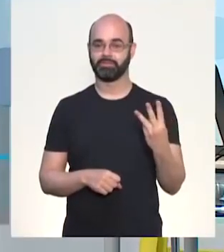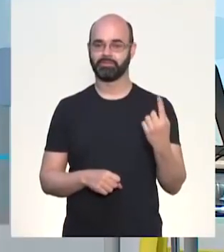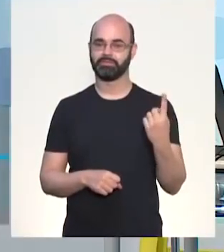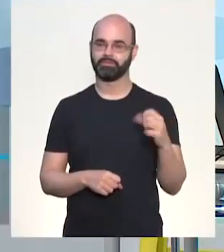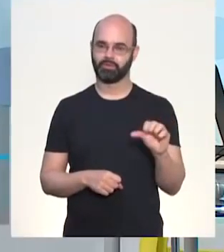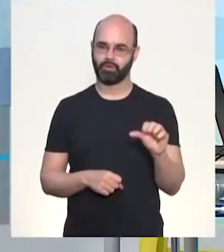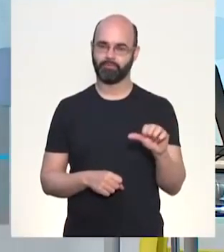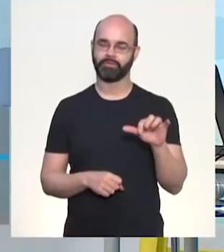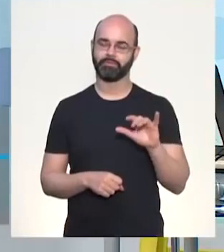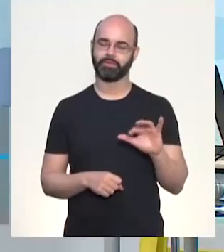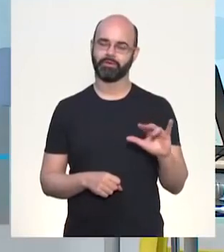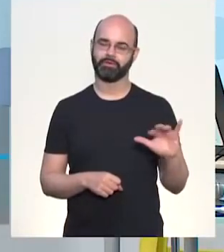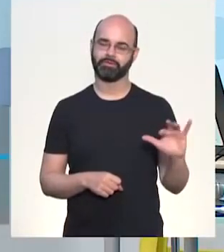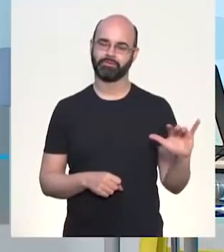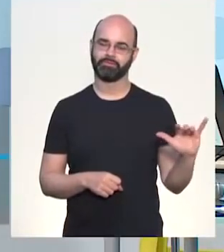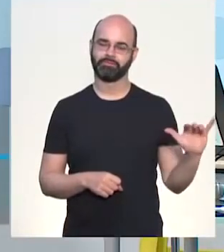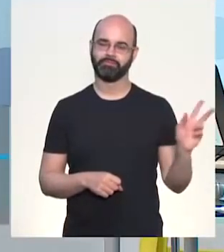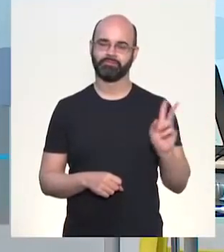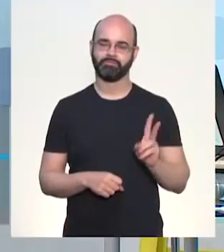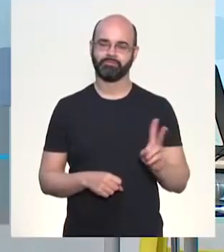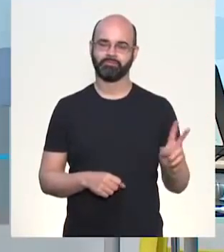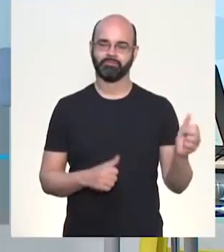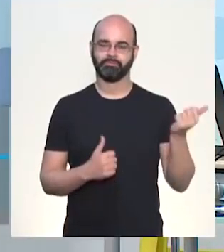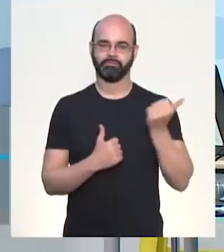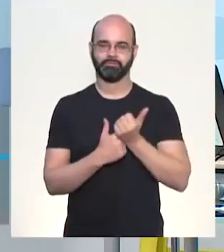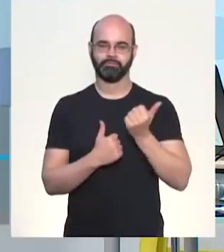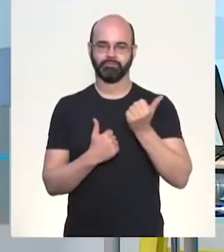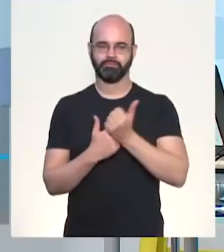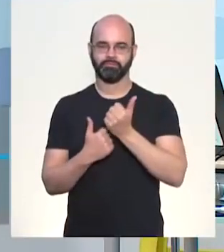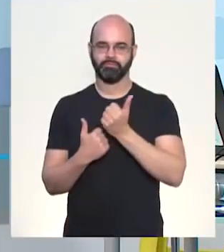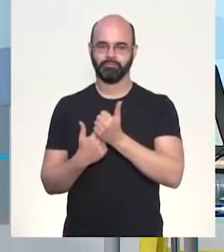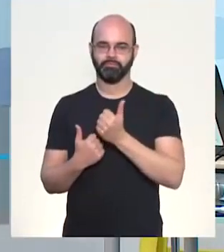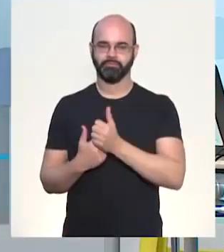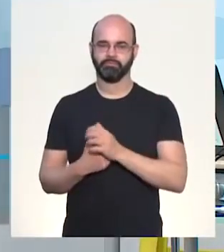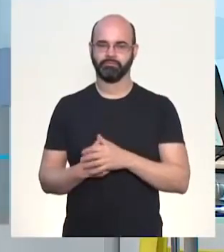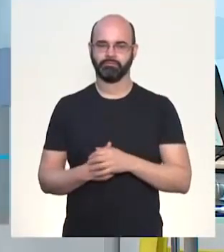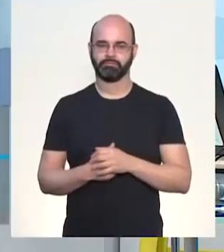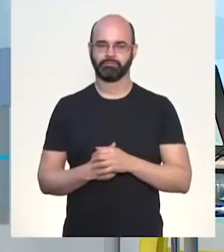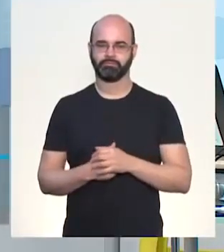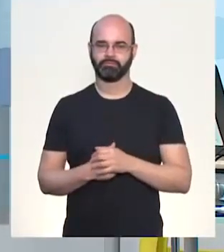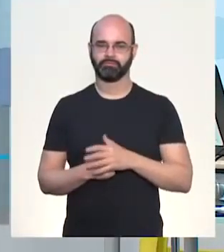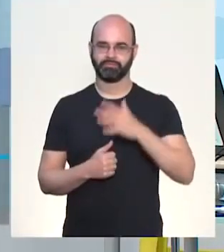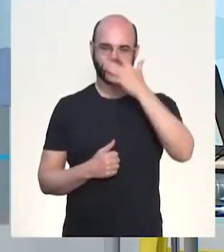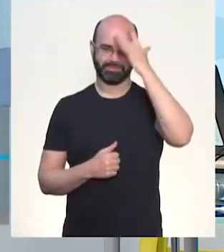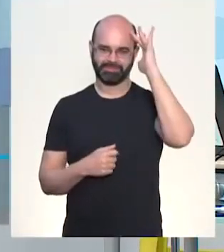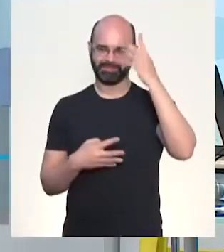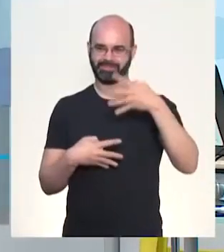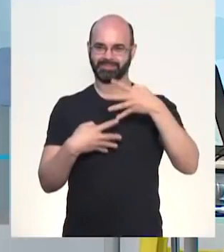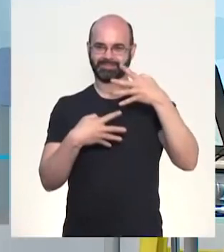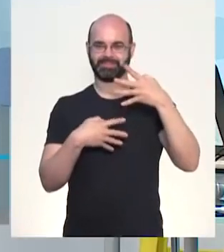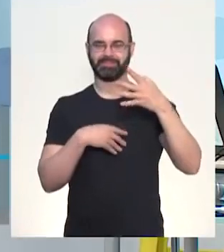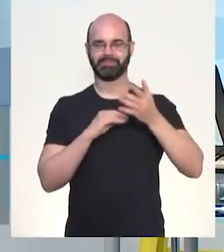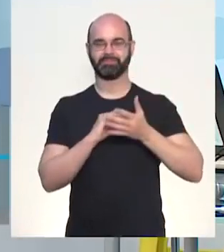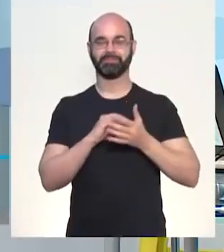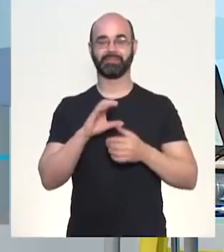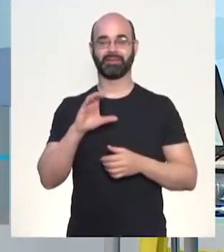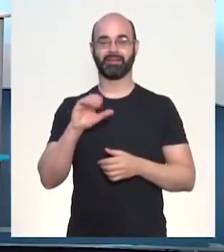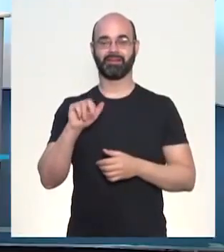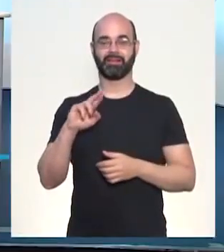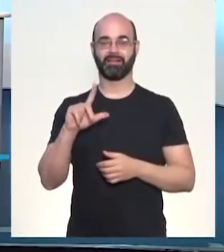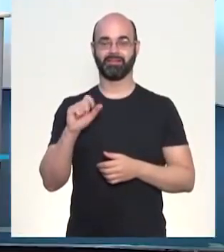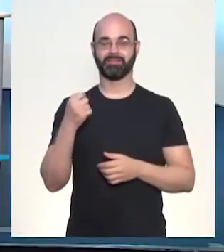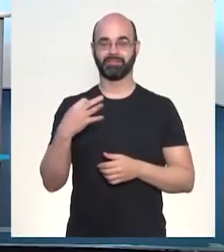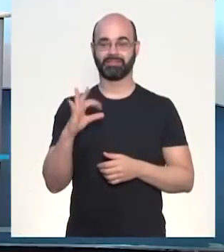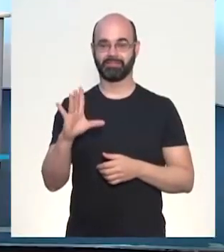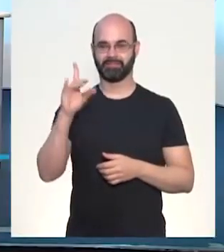e por aí vai. Fazendo essa substituição aí, ó, perceba, alguém escreveu ali no chat que o Carlos está certo, mas é o caminho